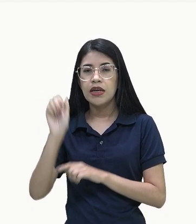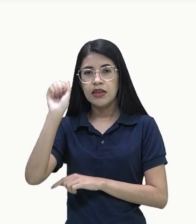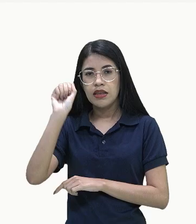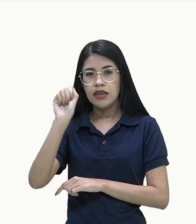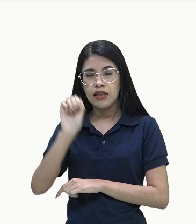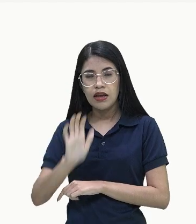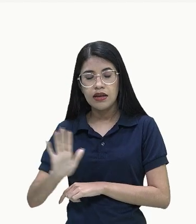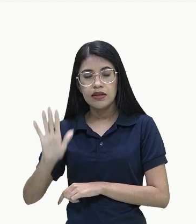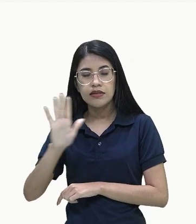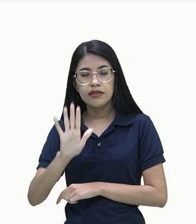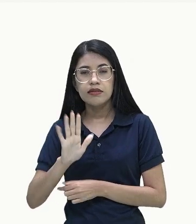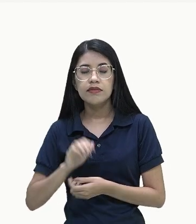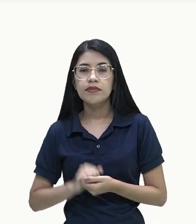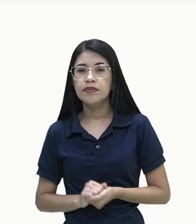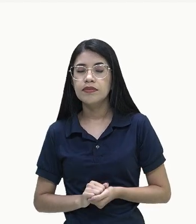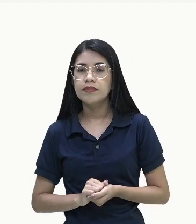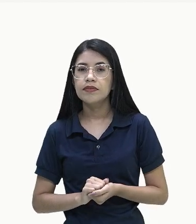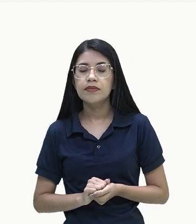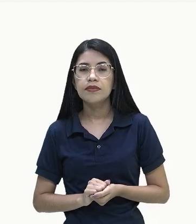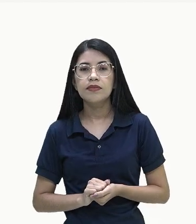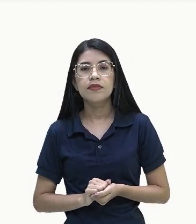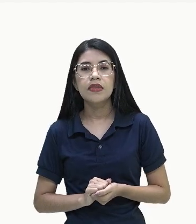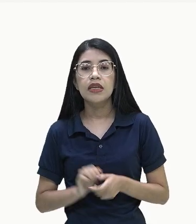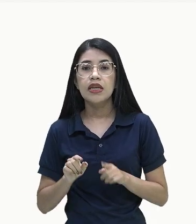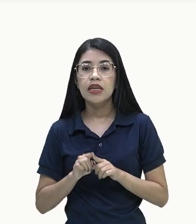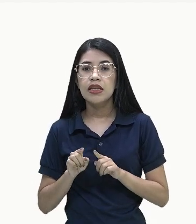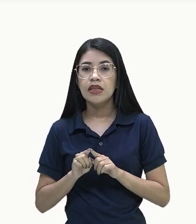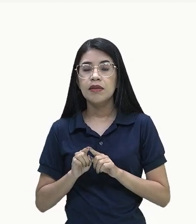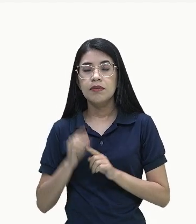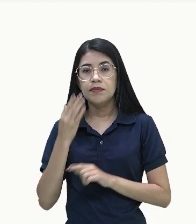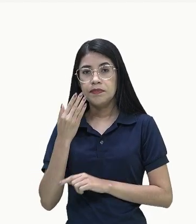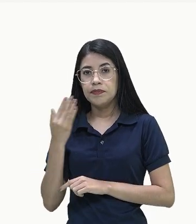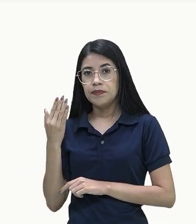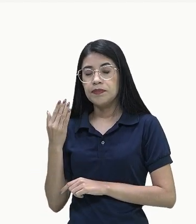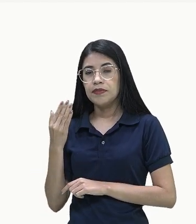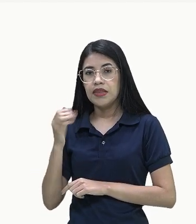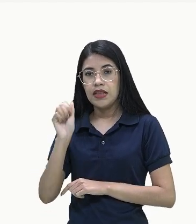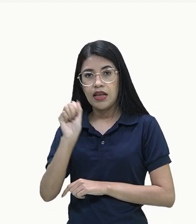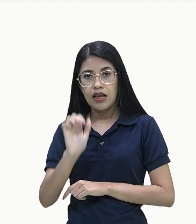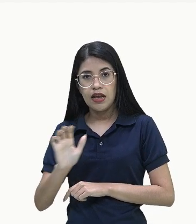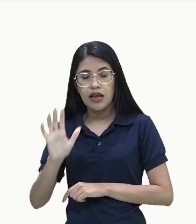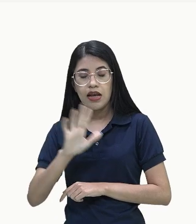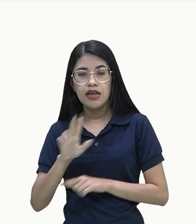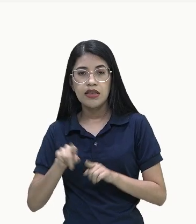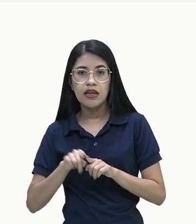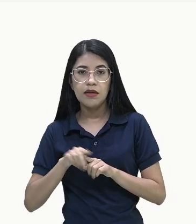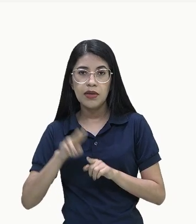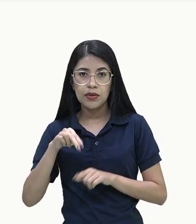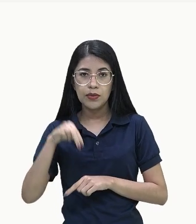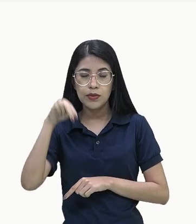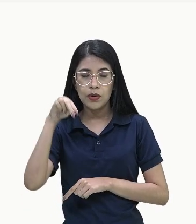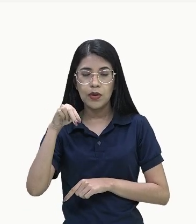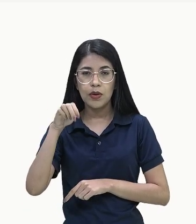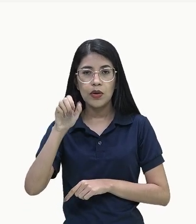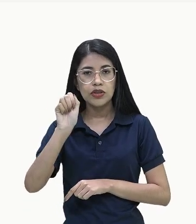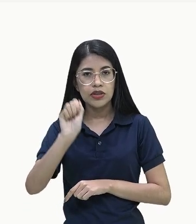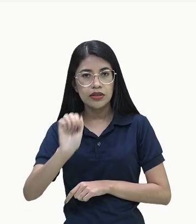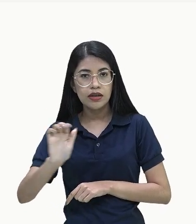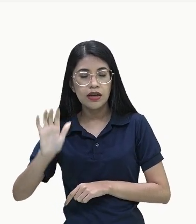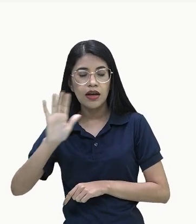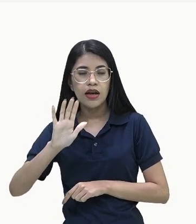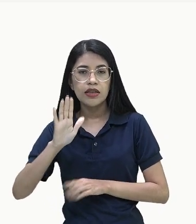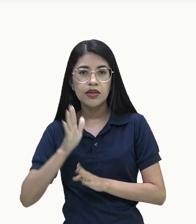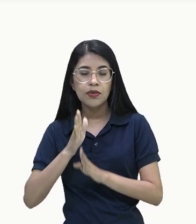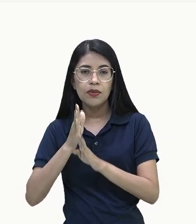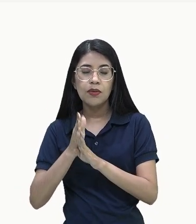Ásia, né? E também aqui na parte central, né, da Ásia, e também no norte da Ásia, onde está ali a Rússia